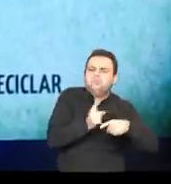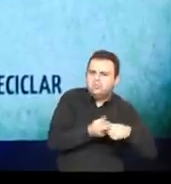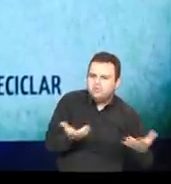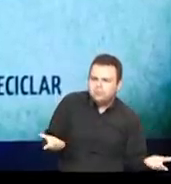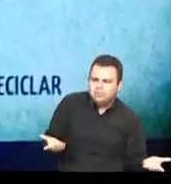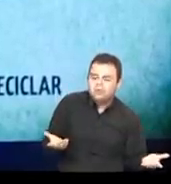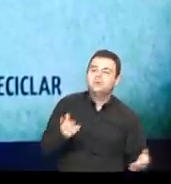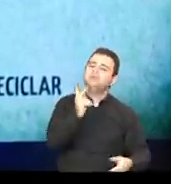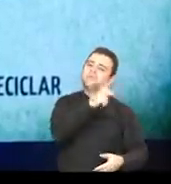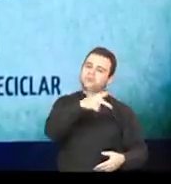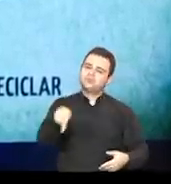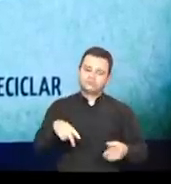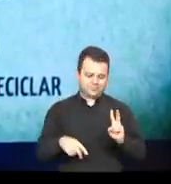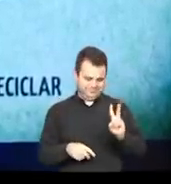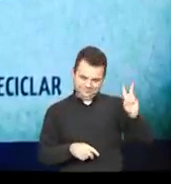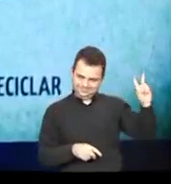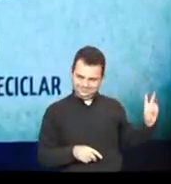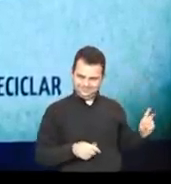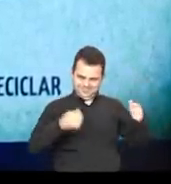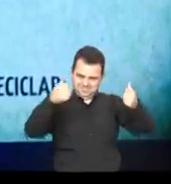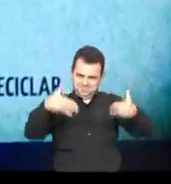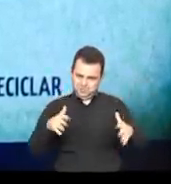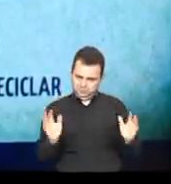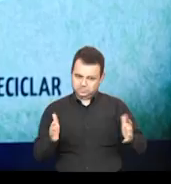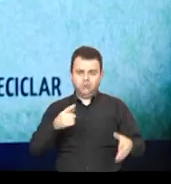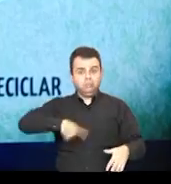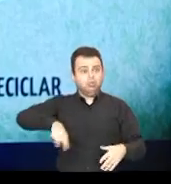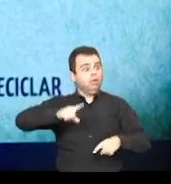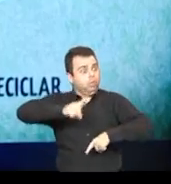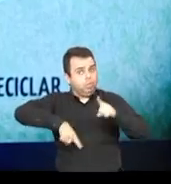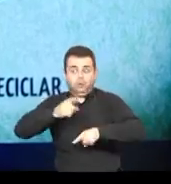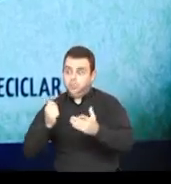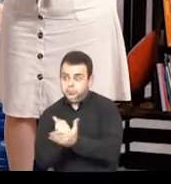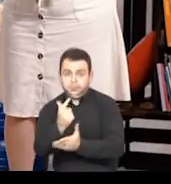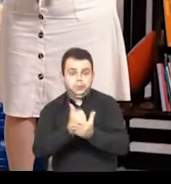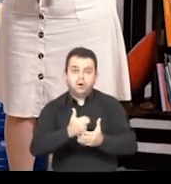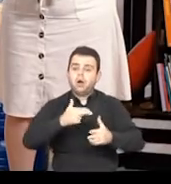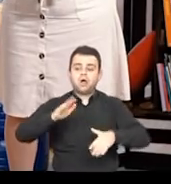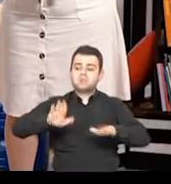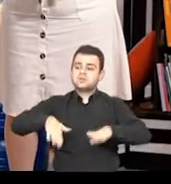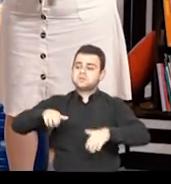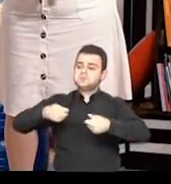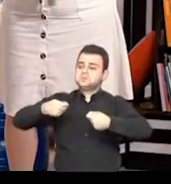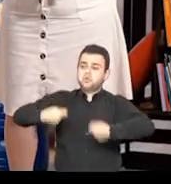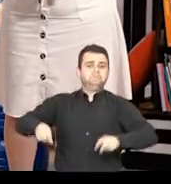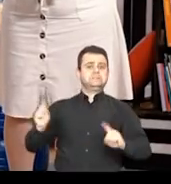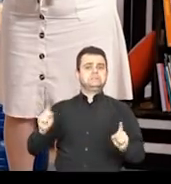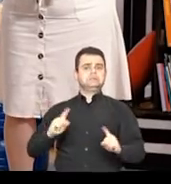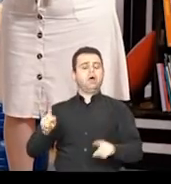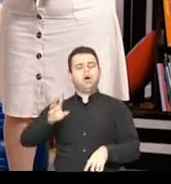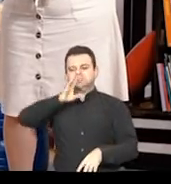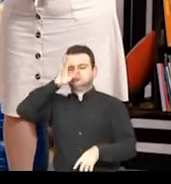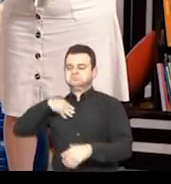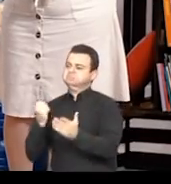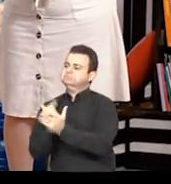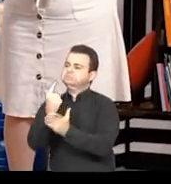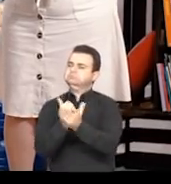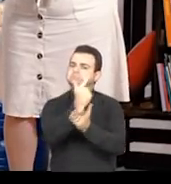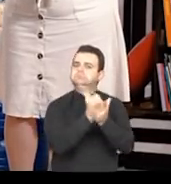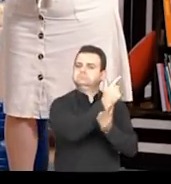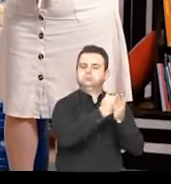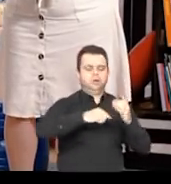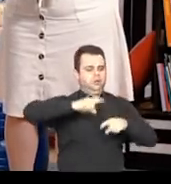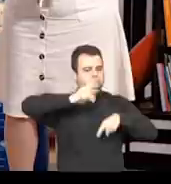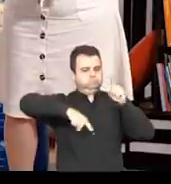professores já disseram, a gente acaba consumindo muito mais do que a gente precisa, né? Isso quer dizer que os materiais produzidos